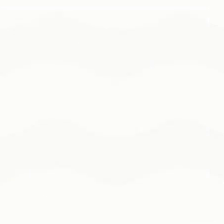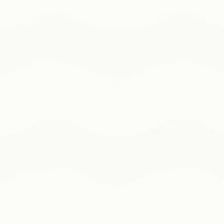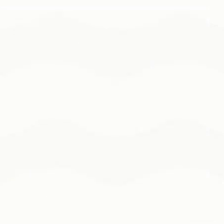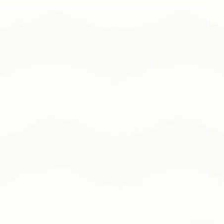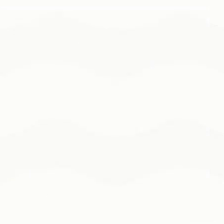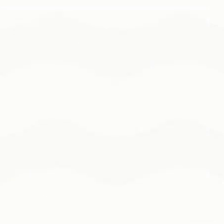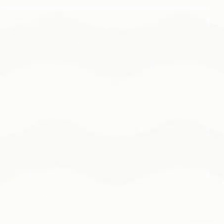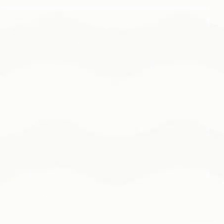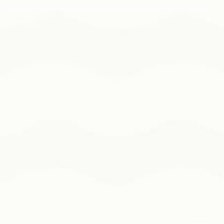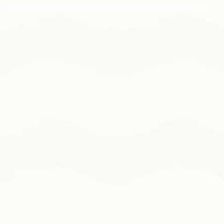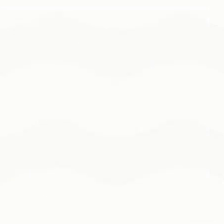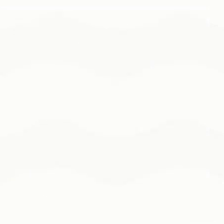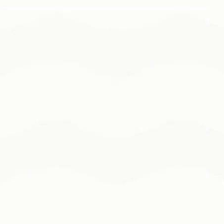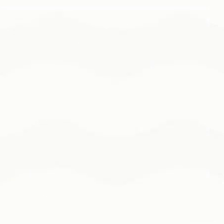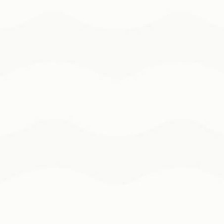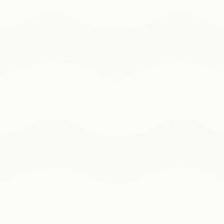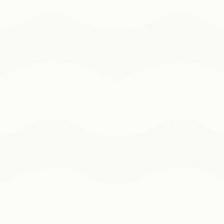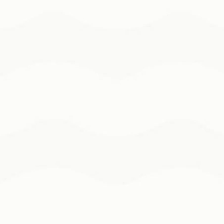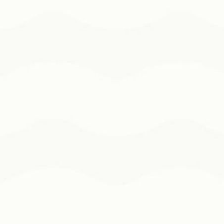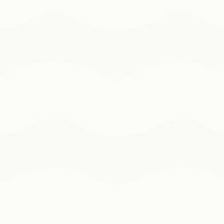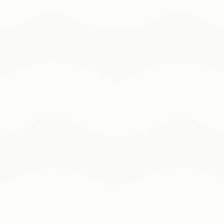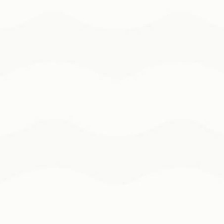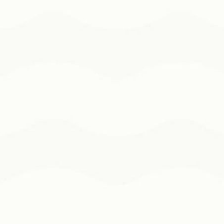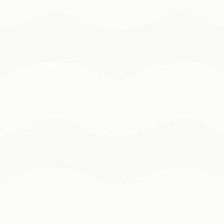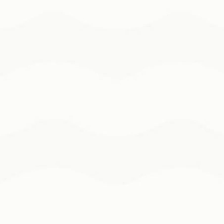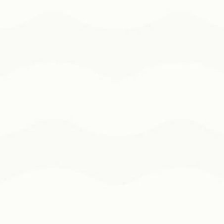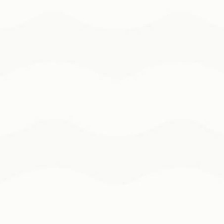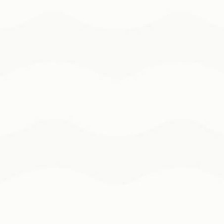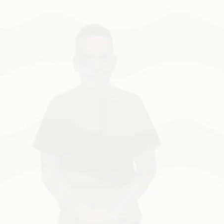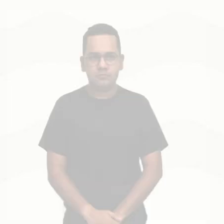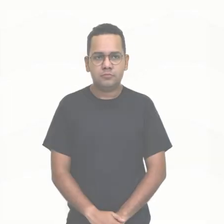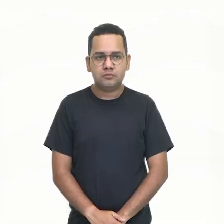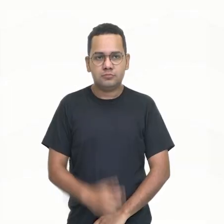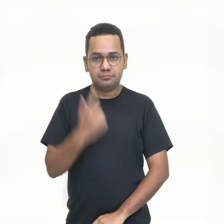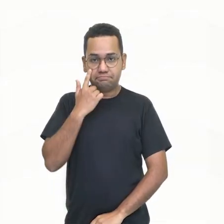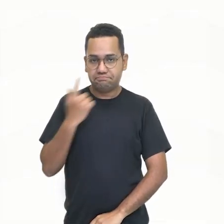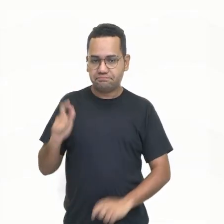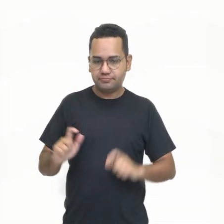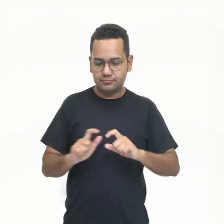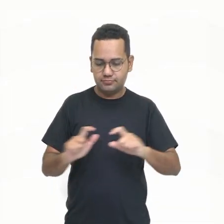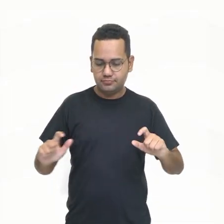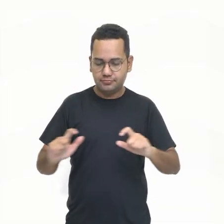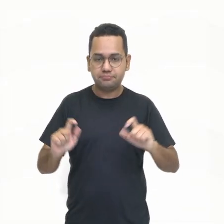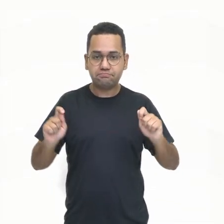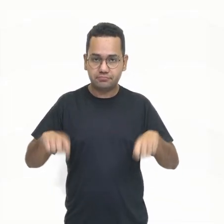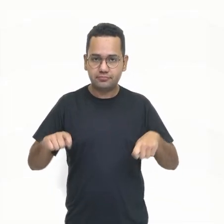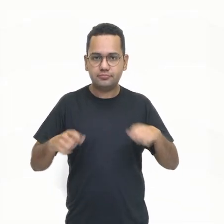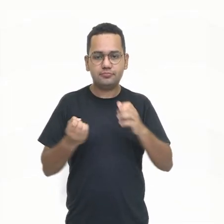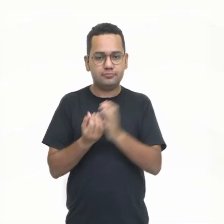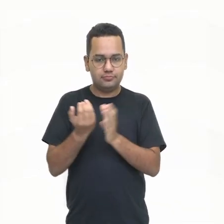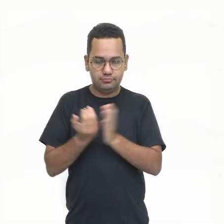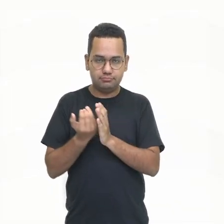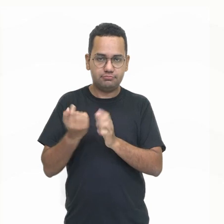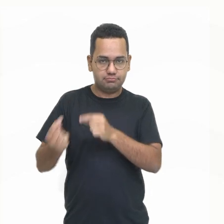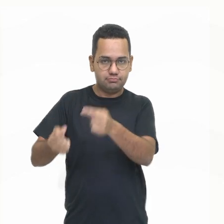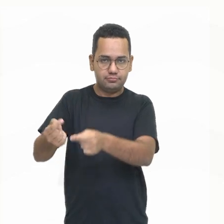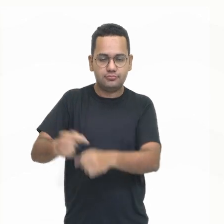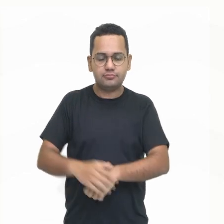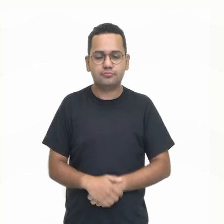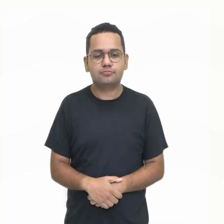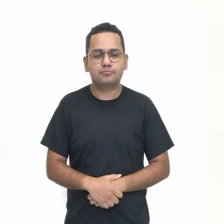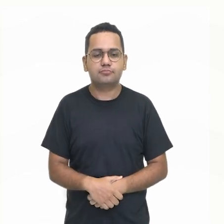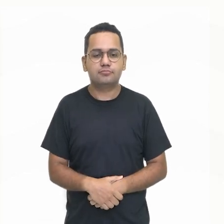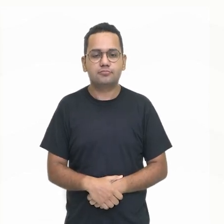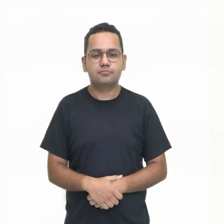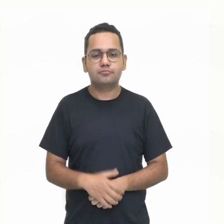serão aqueles que serão capazes de produzir e se reproduzirem e